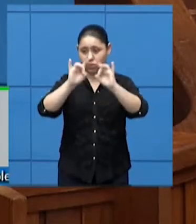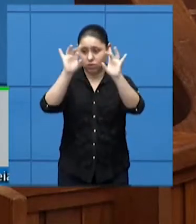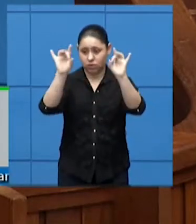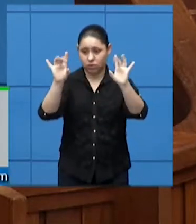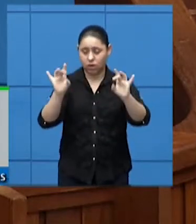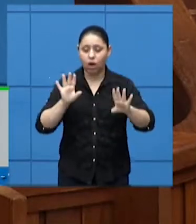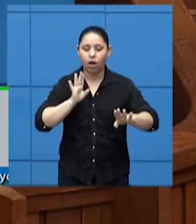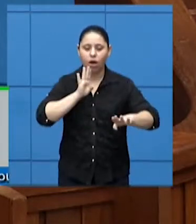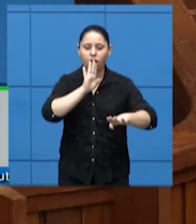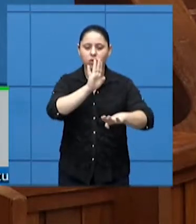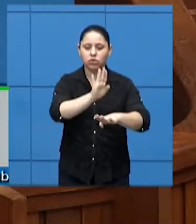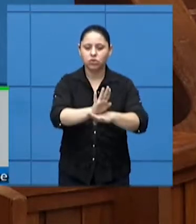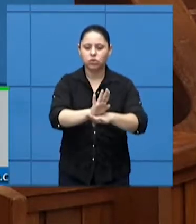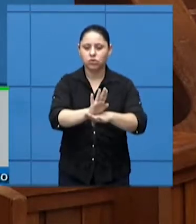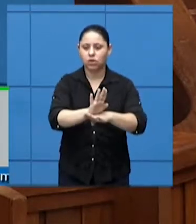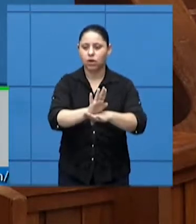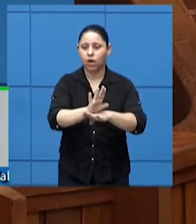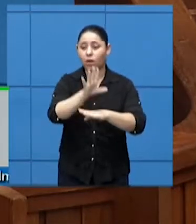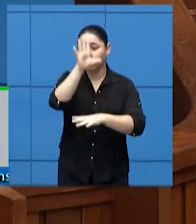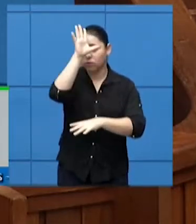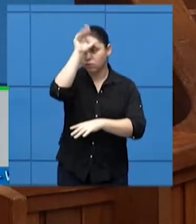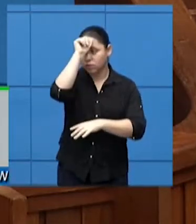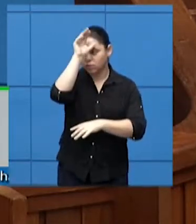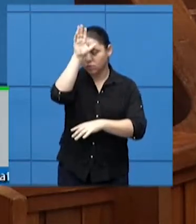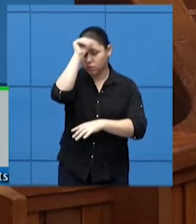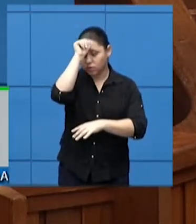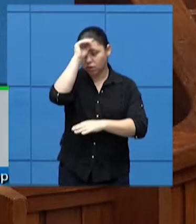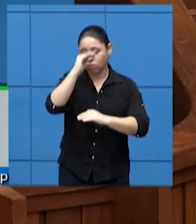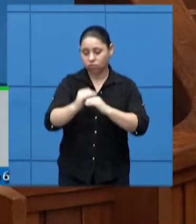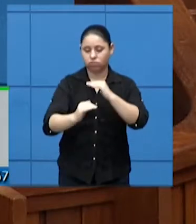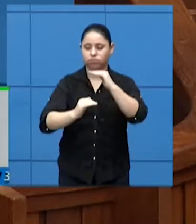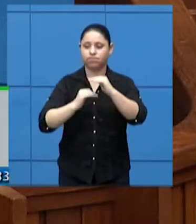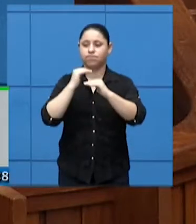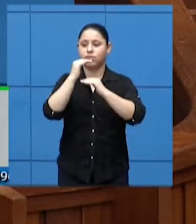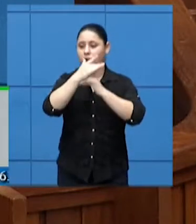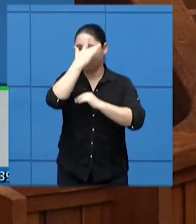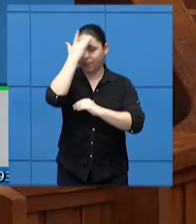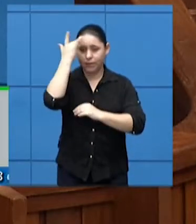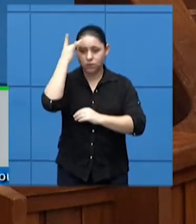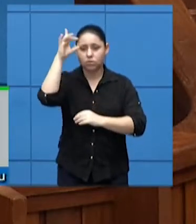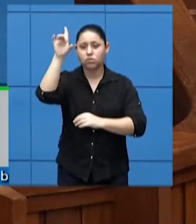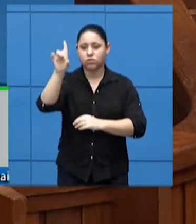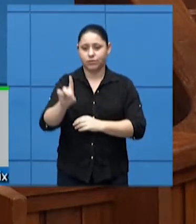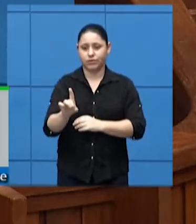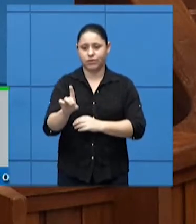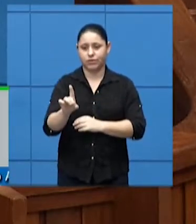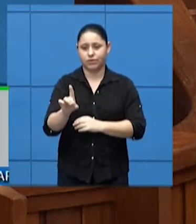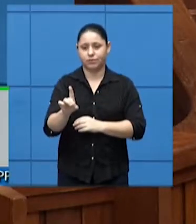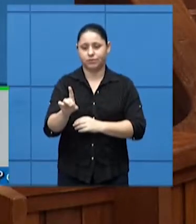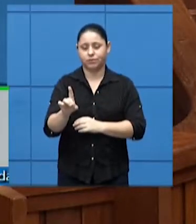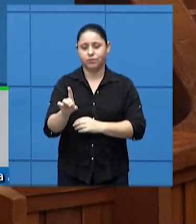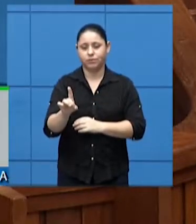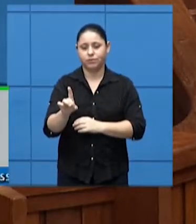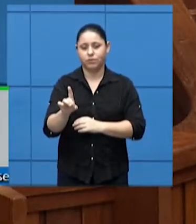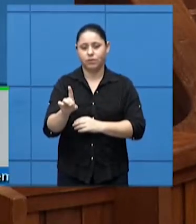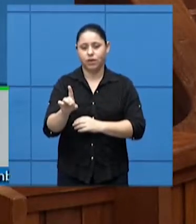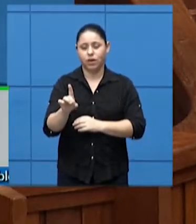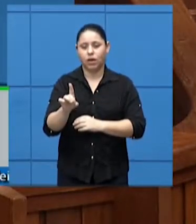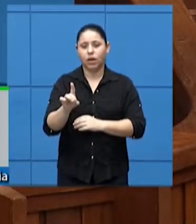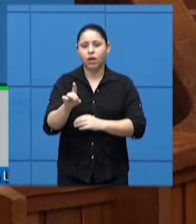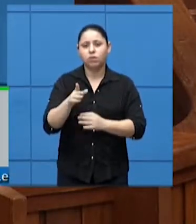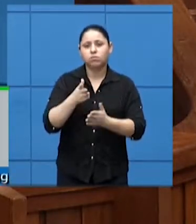contribui grandemente para a aprendizagem e o desenvolvimento das pessoas com deficiência. Na área